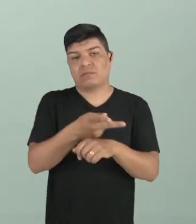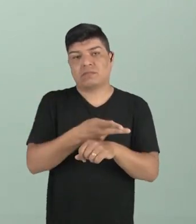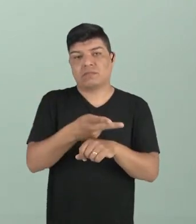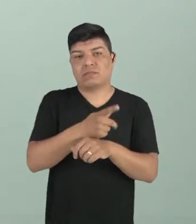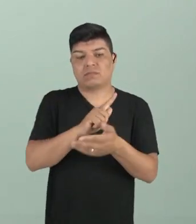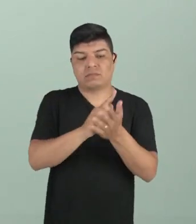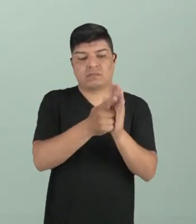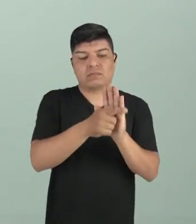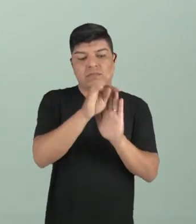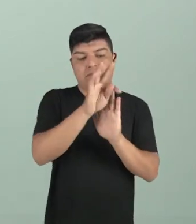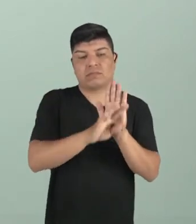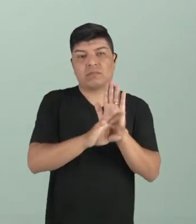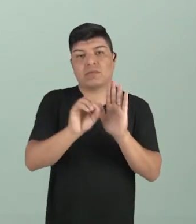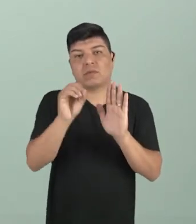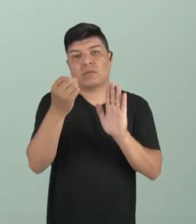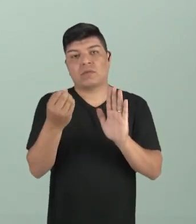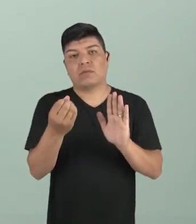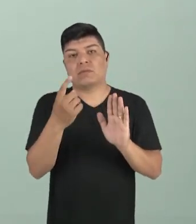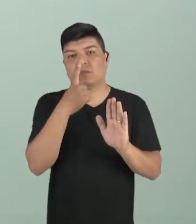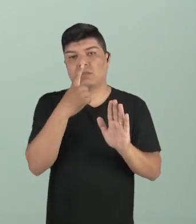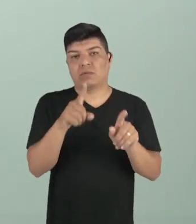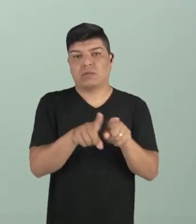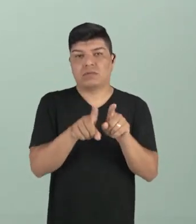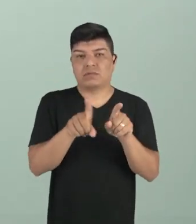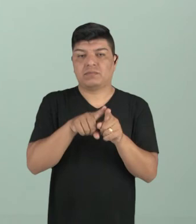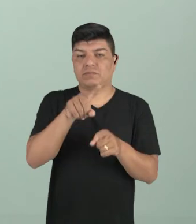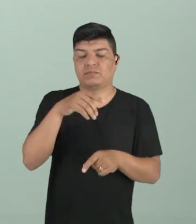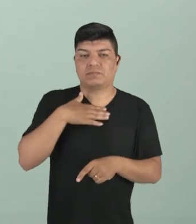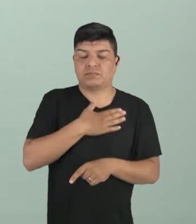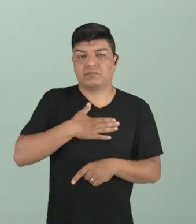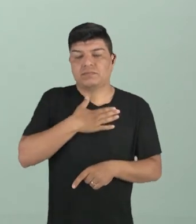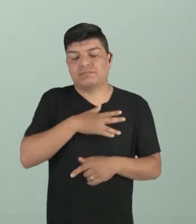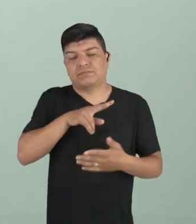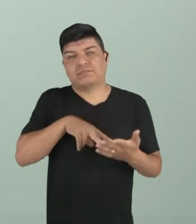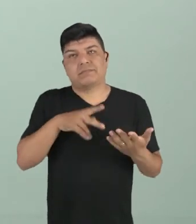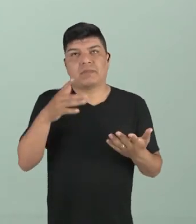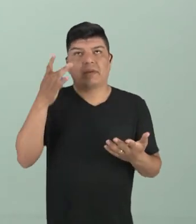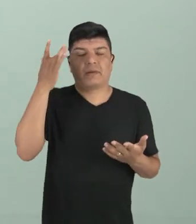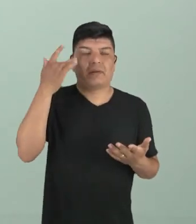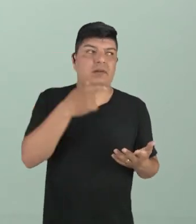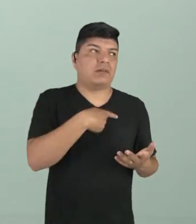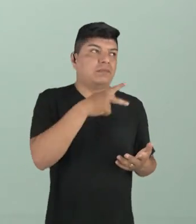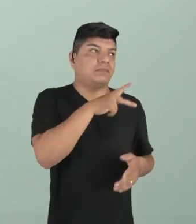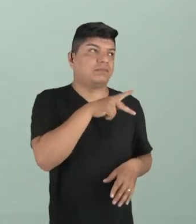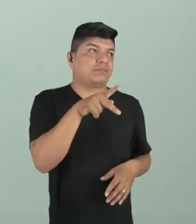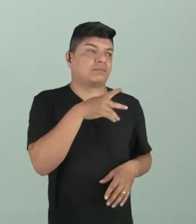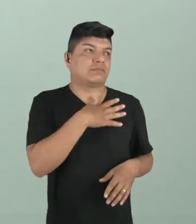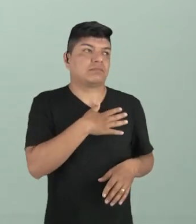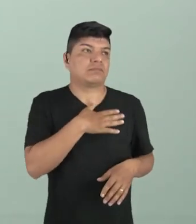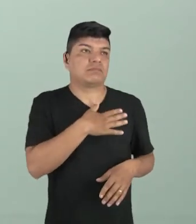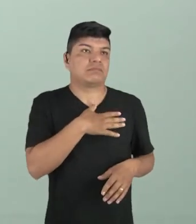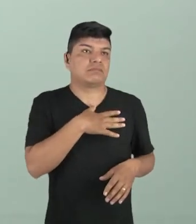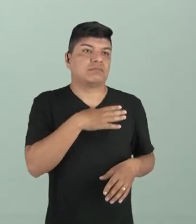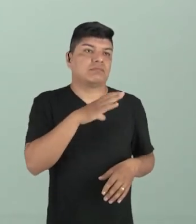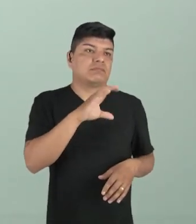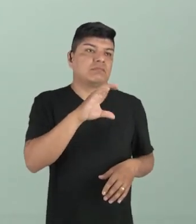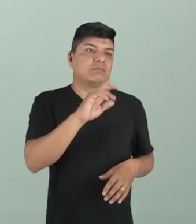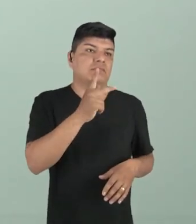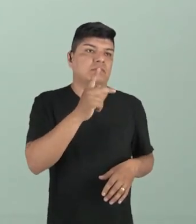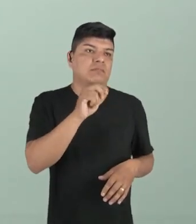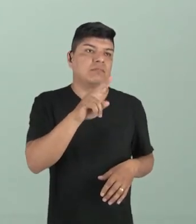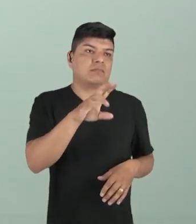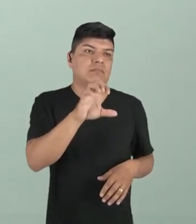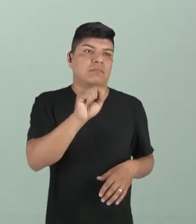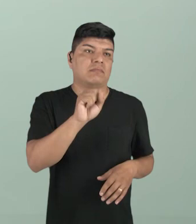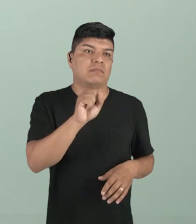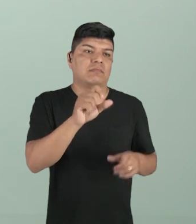gêneros textuais ou afinidades, né, coisas que vocês gostam de ler. Ah, professor, eu gosto de Chaves no